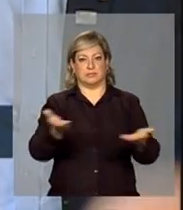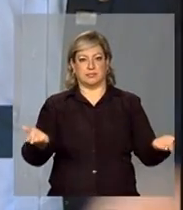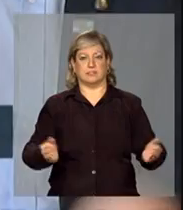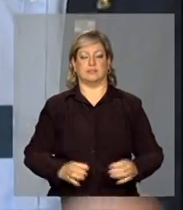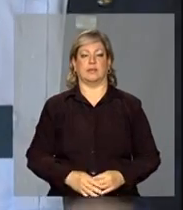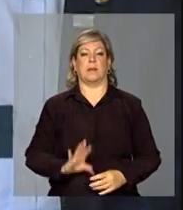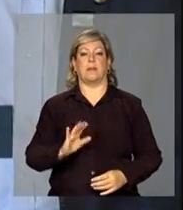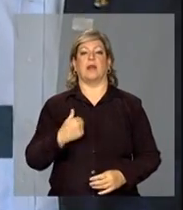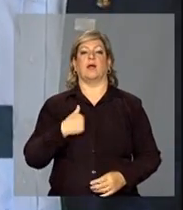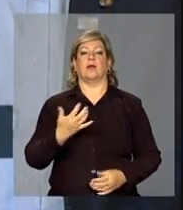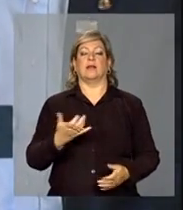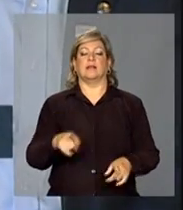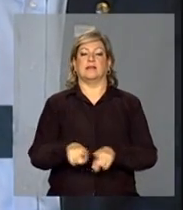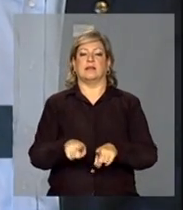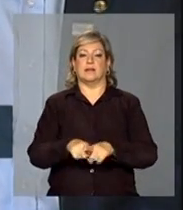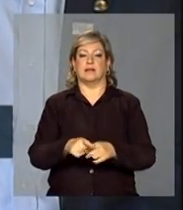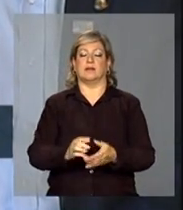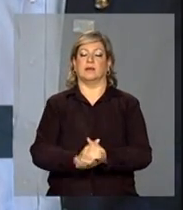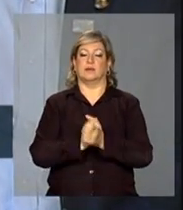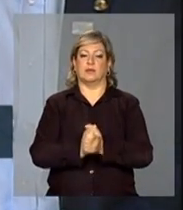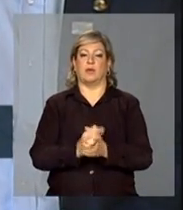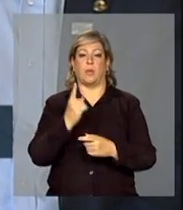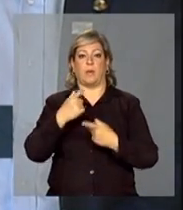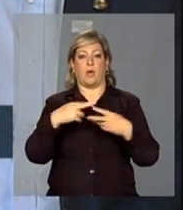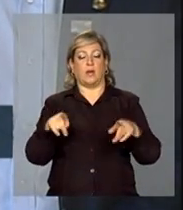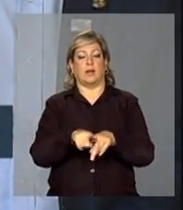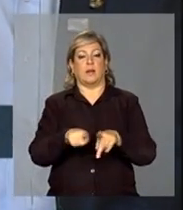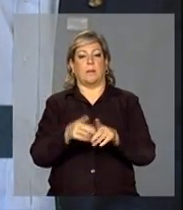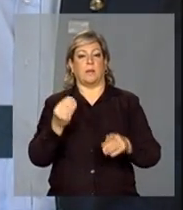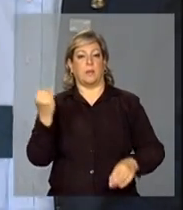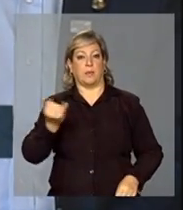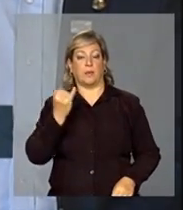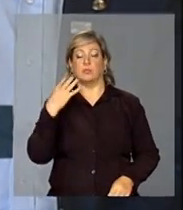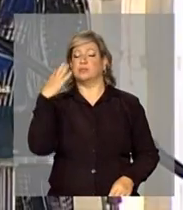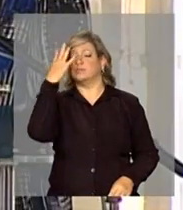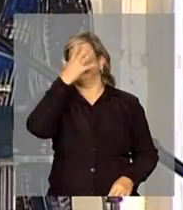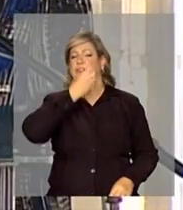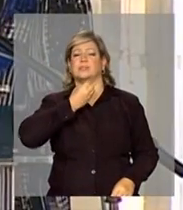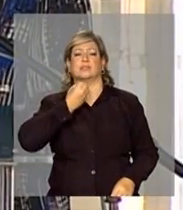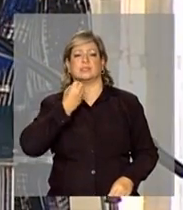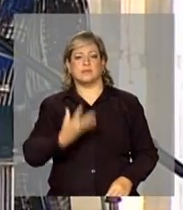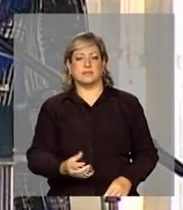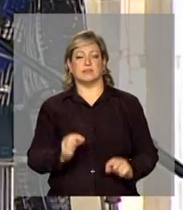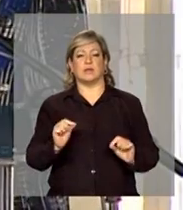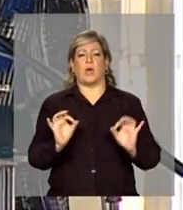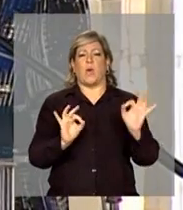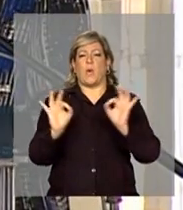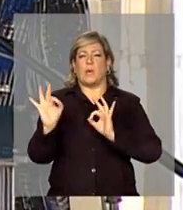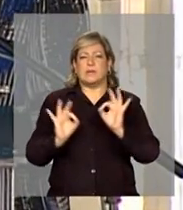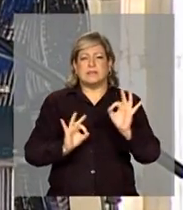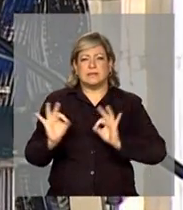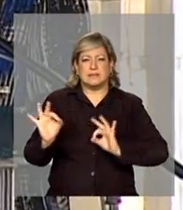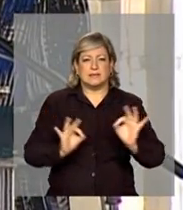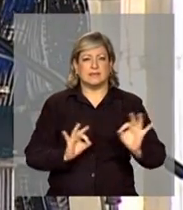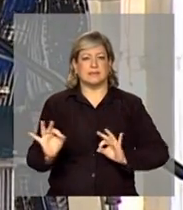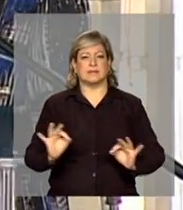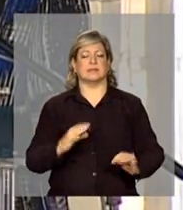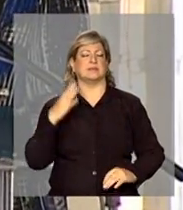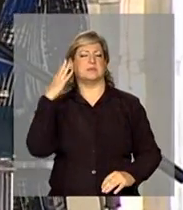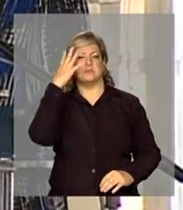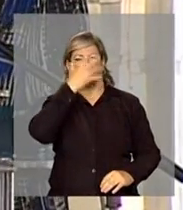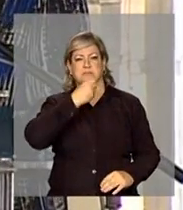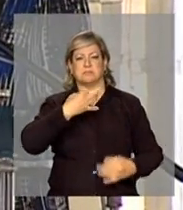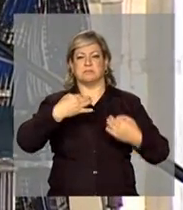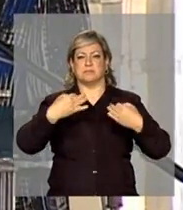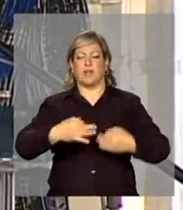cumprimentar por uma coisa que é muito importante, pela beleza, pela organização